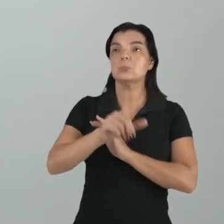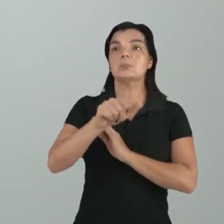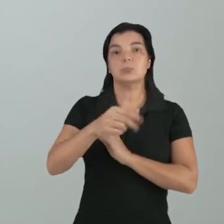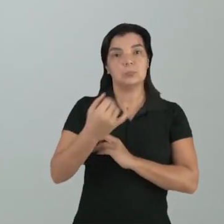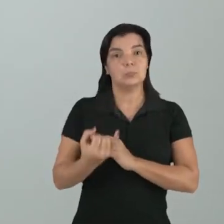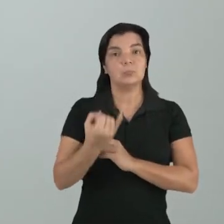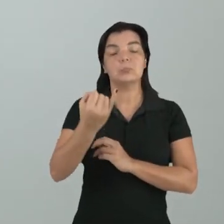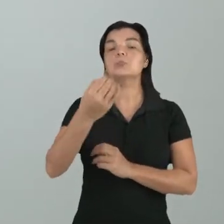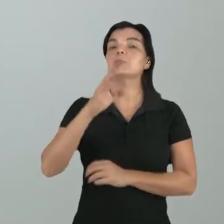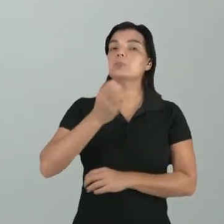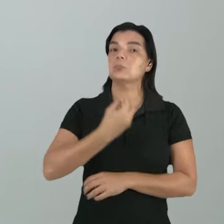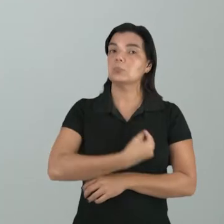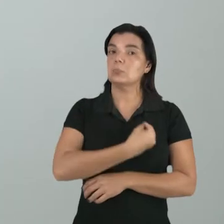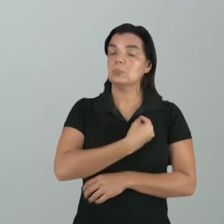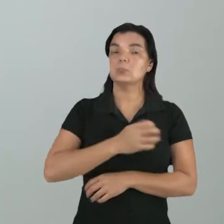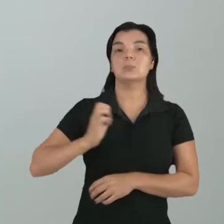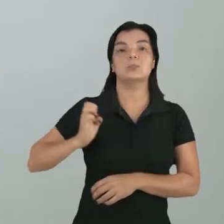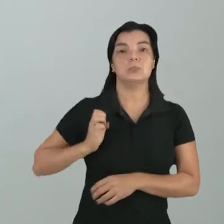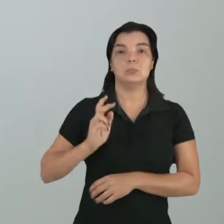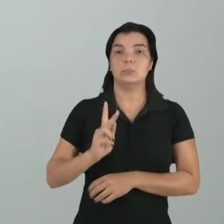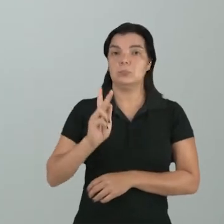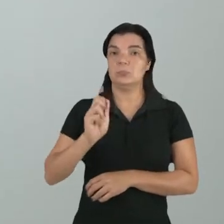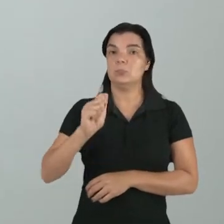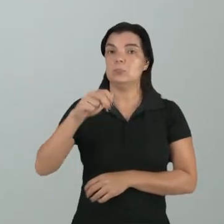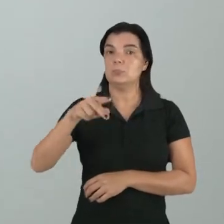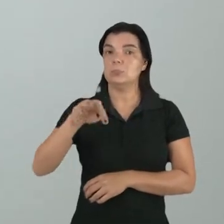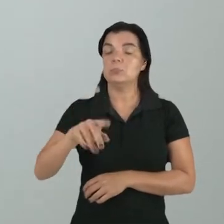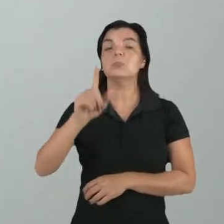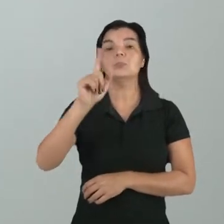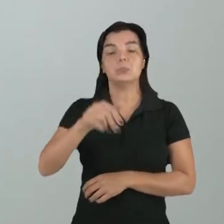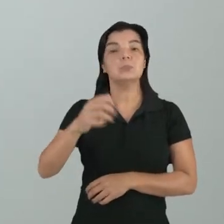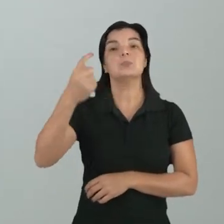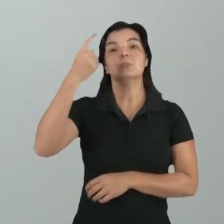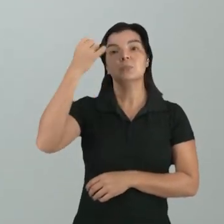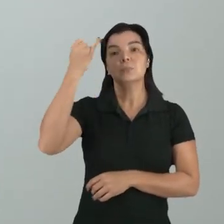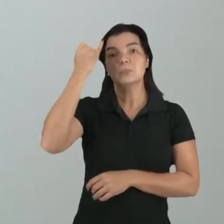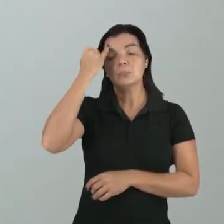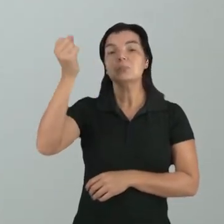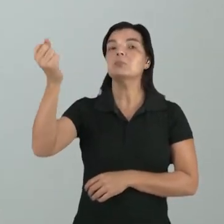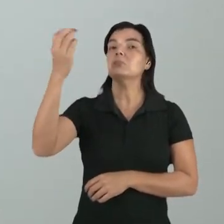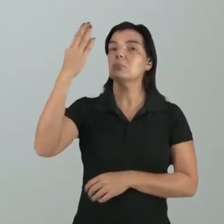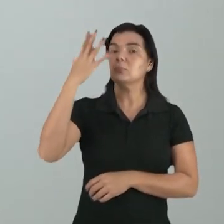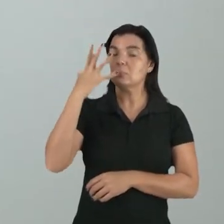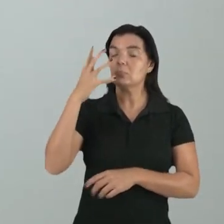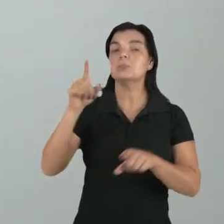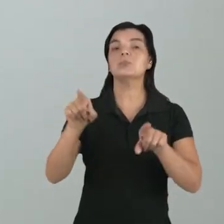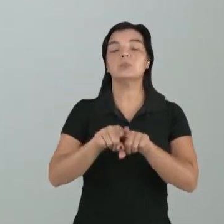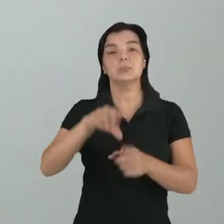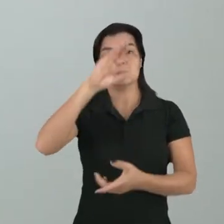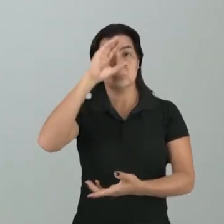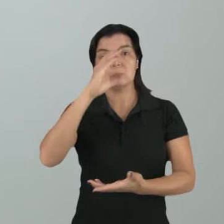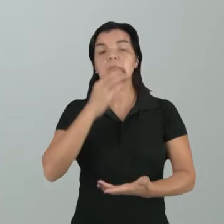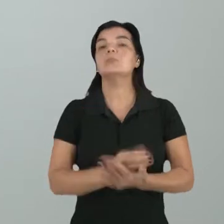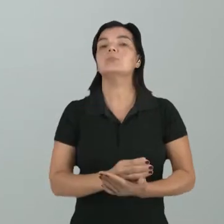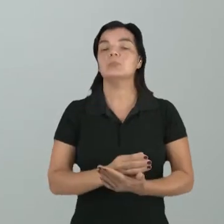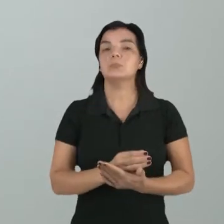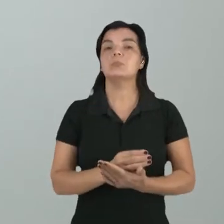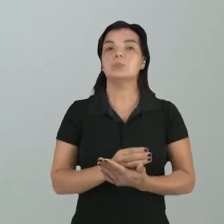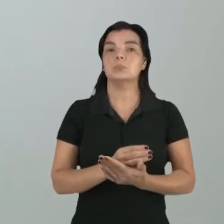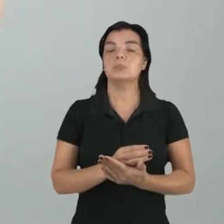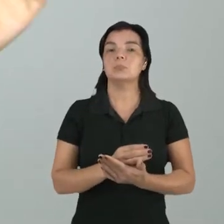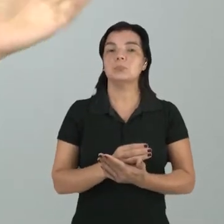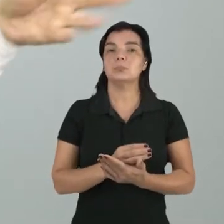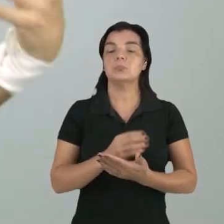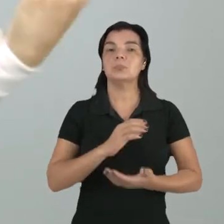é o fundamento da vida ética, porque Kant é iluminista, o Aufklärung alemão, então ele acredita